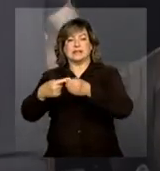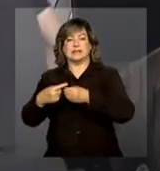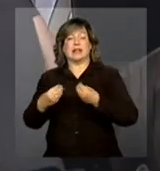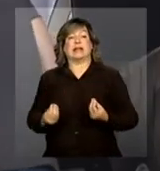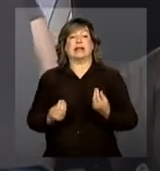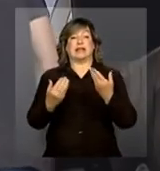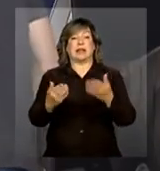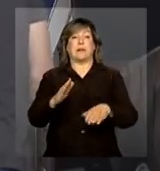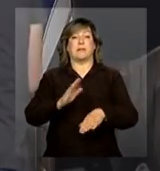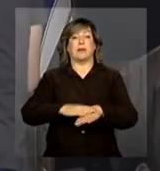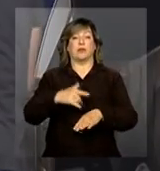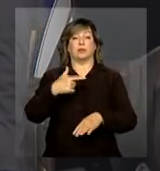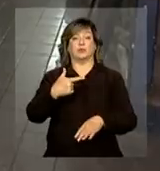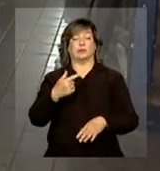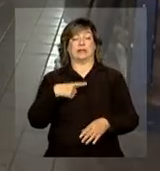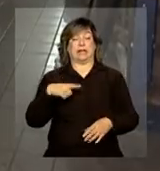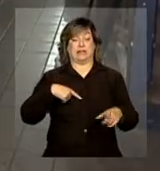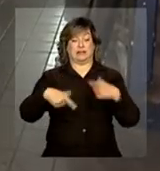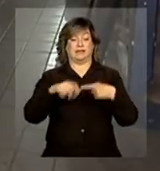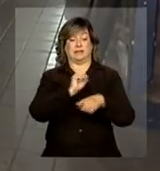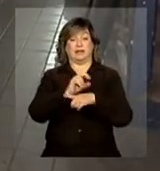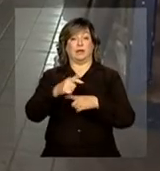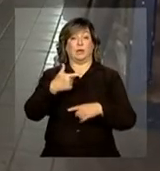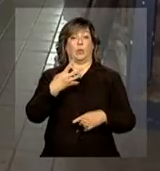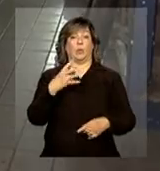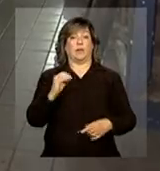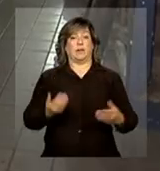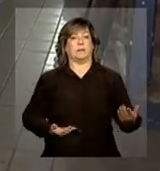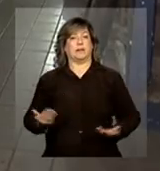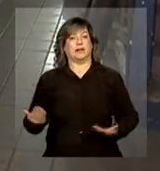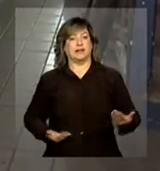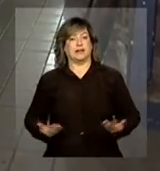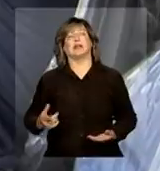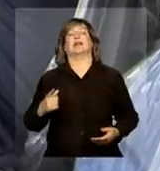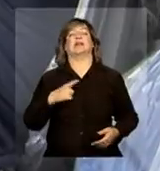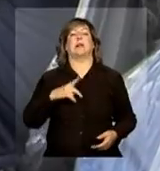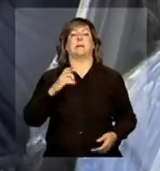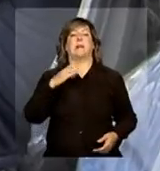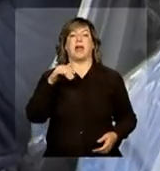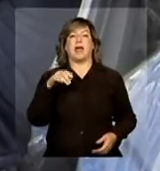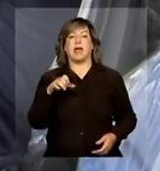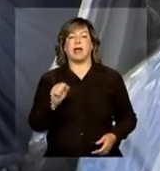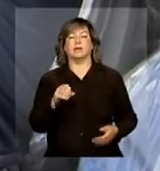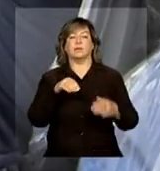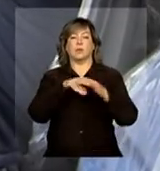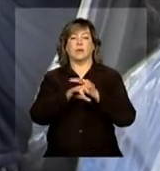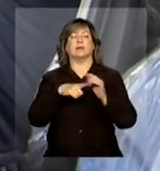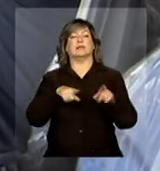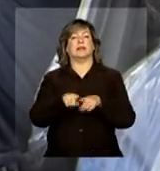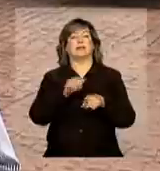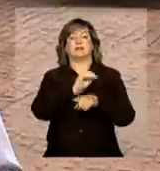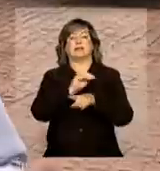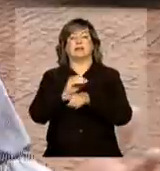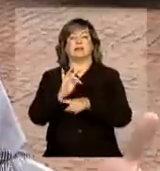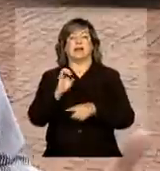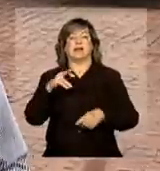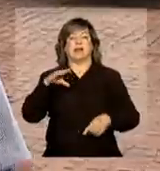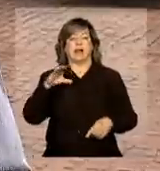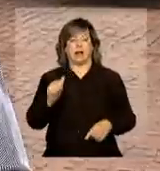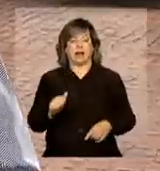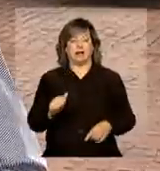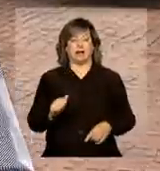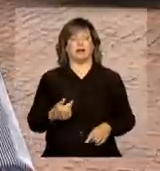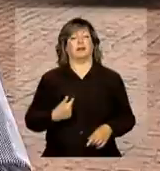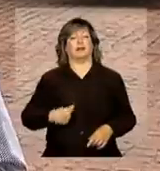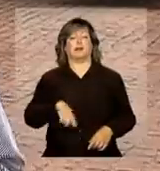de 240 funcionários. Nos estabelecimentos, ele estoca peças e presta assistência técnica. Nós estamos aí,